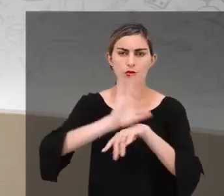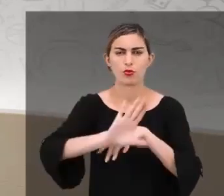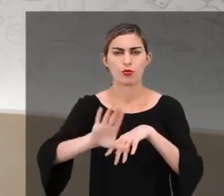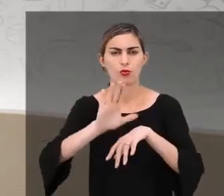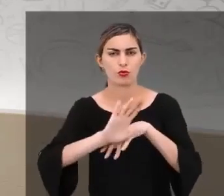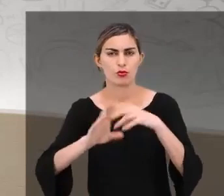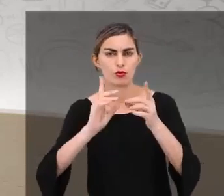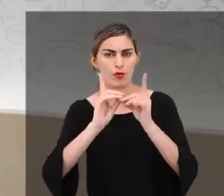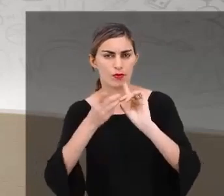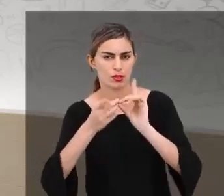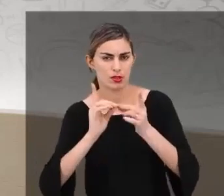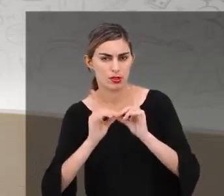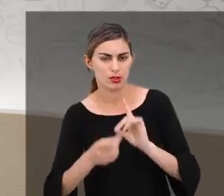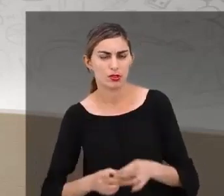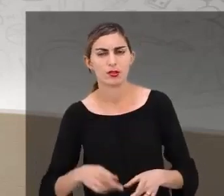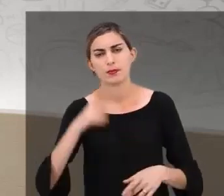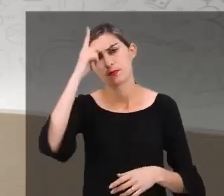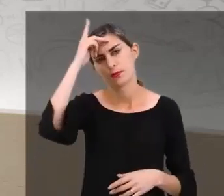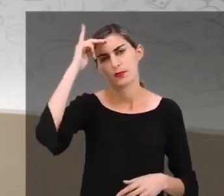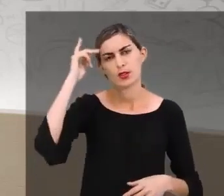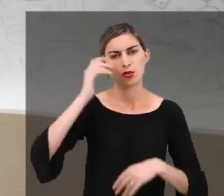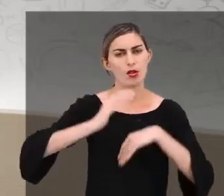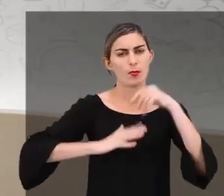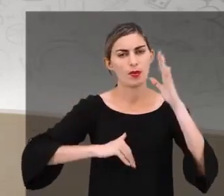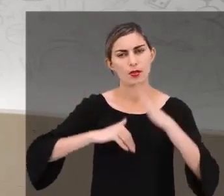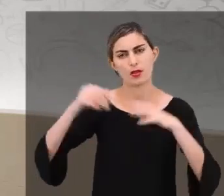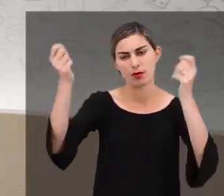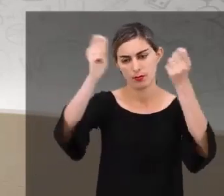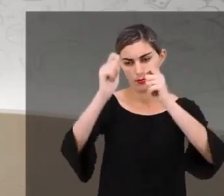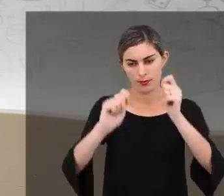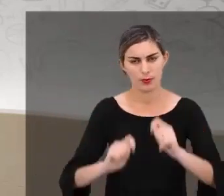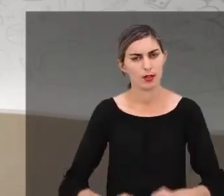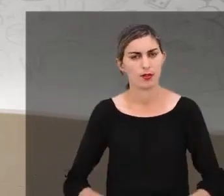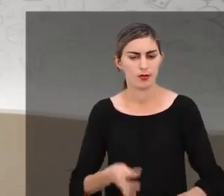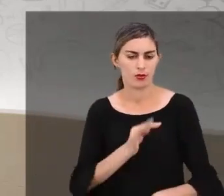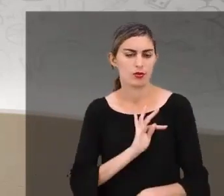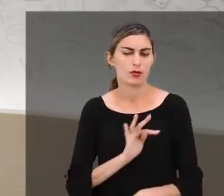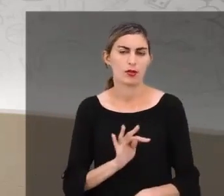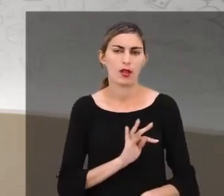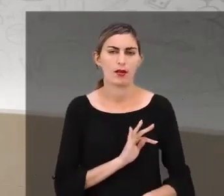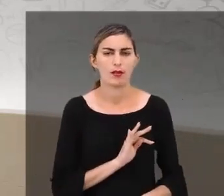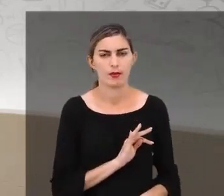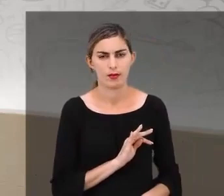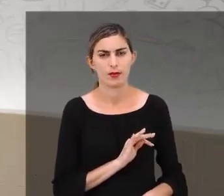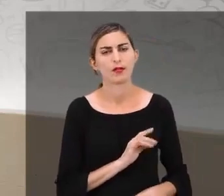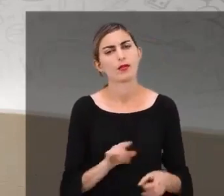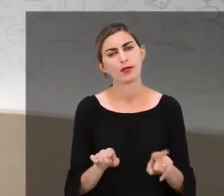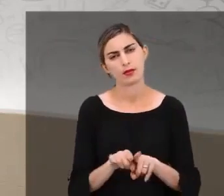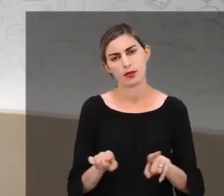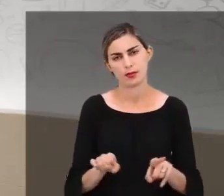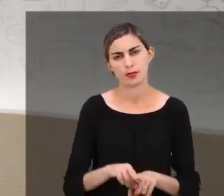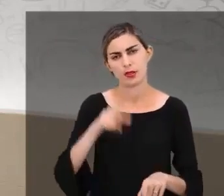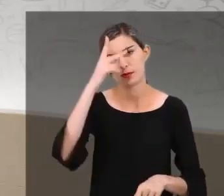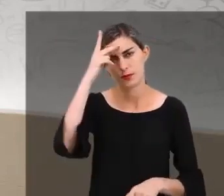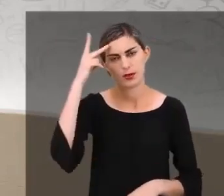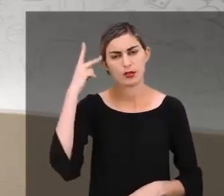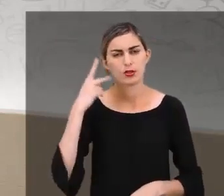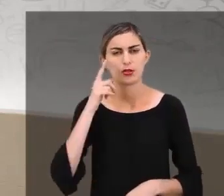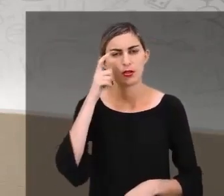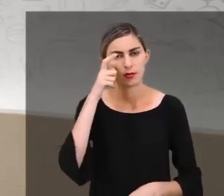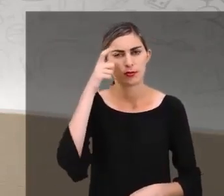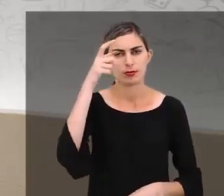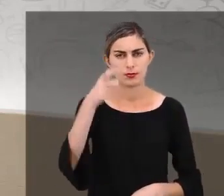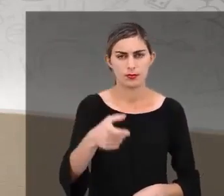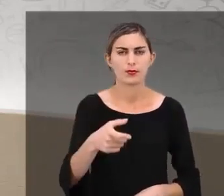de oficinas, com pessoas com habilidades artísticas e técnicas e também as pessoas que têm